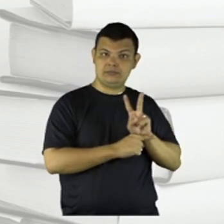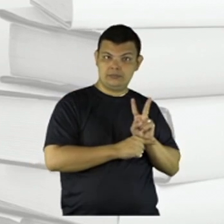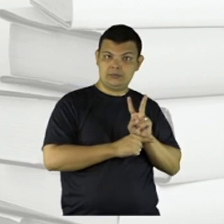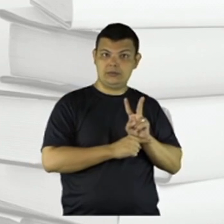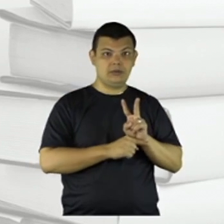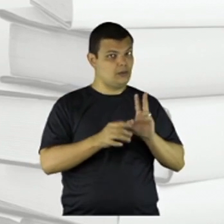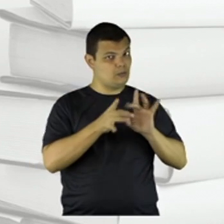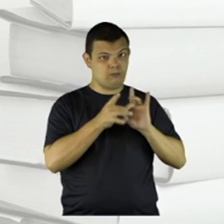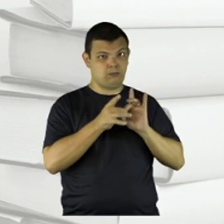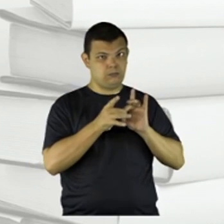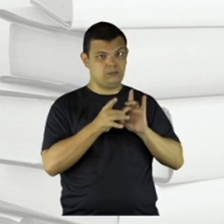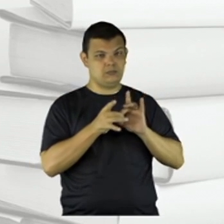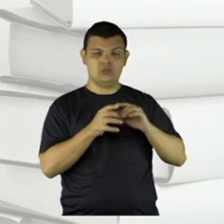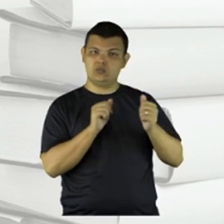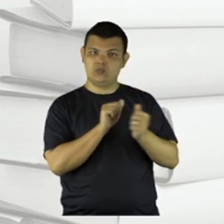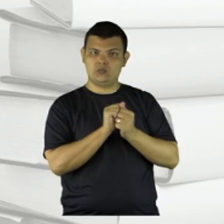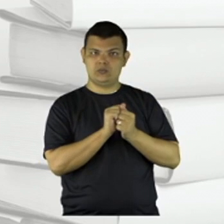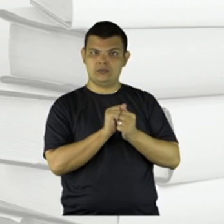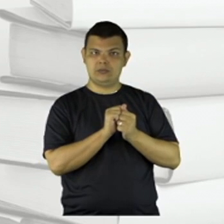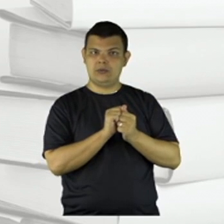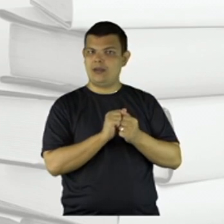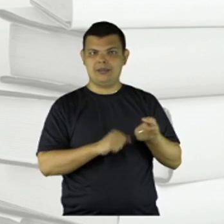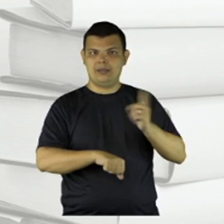ao mesmo tempo, de forma